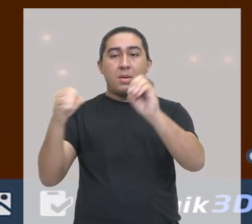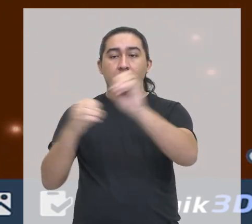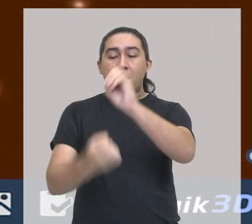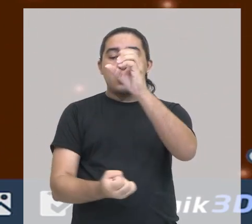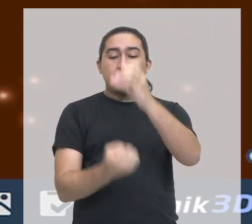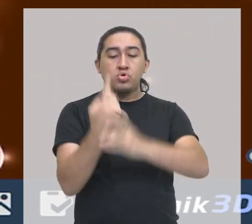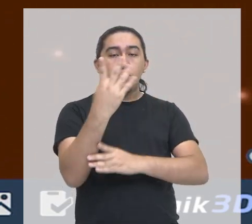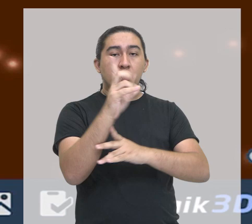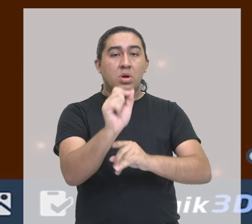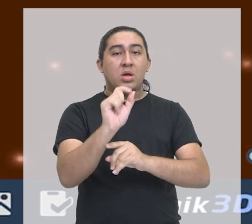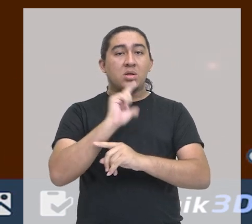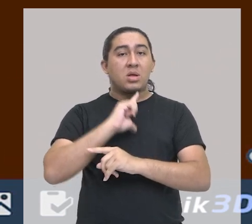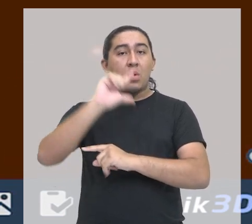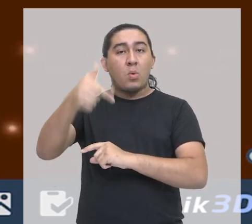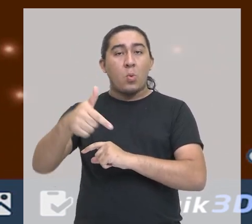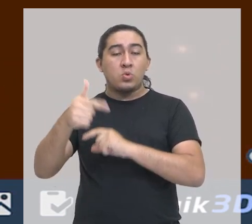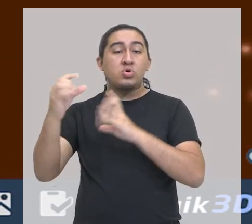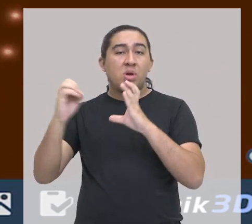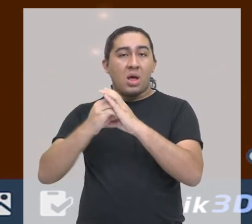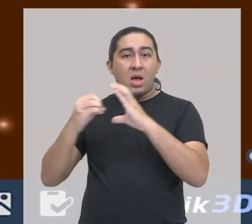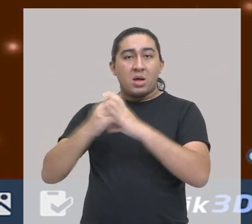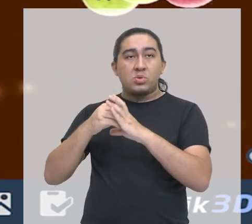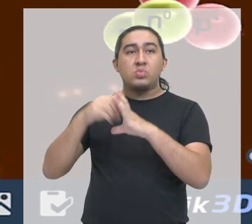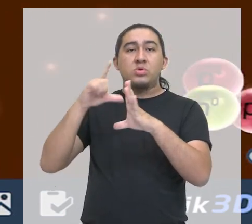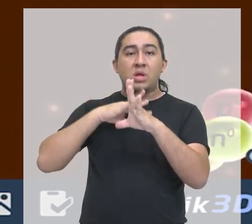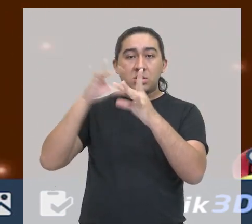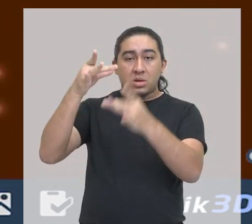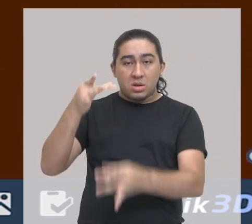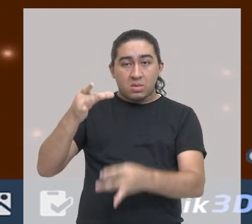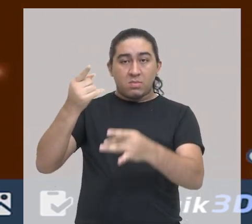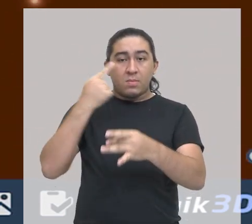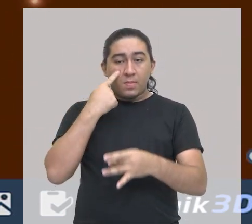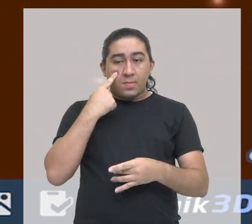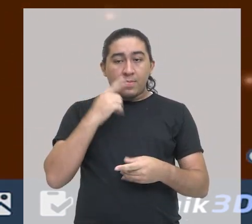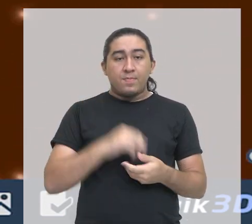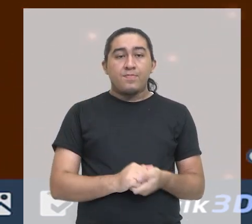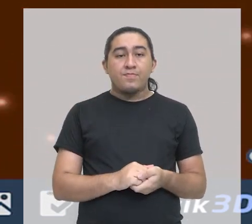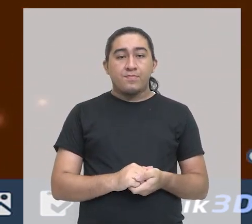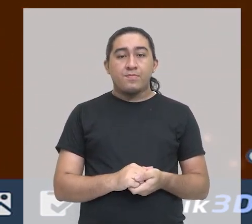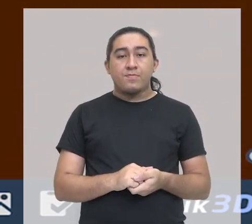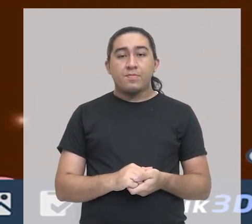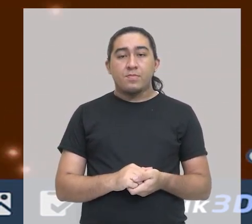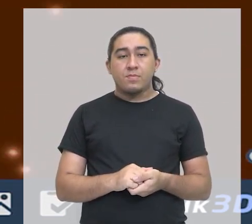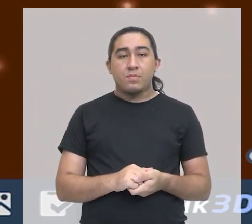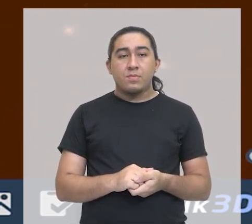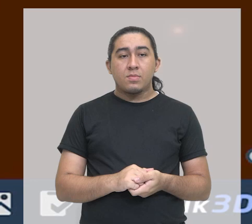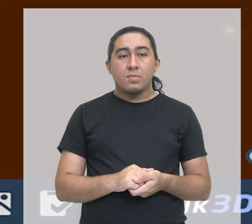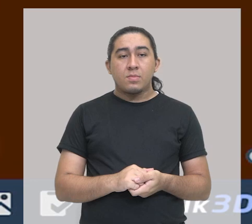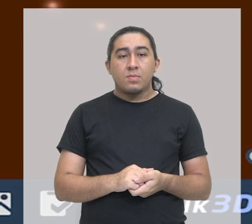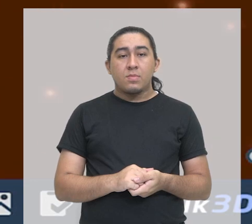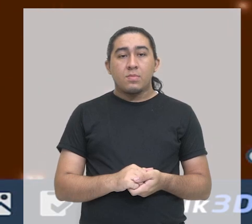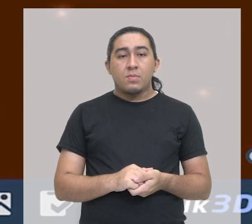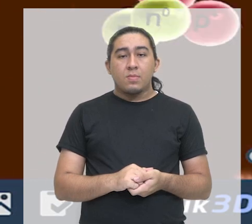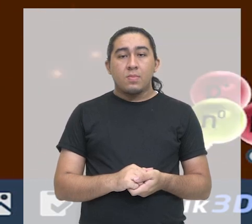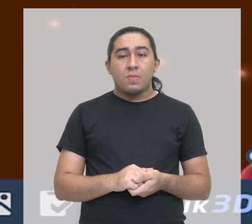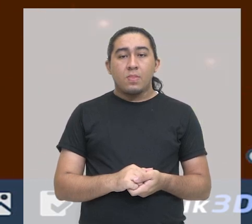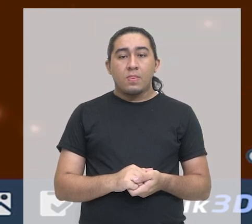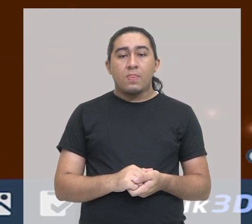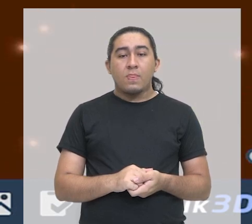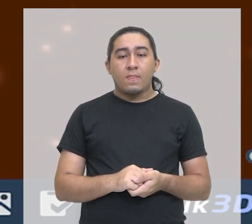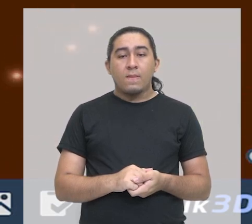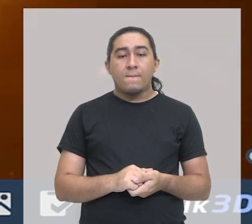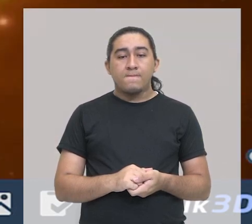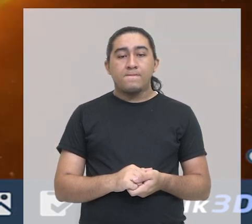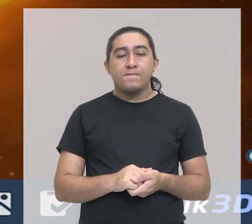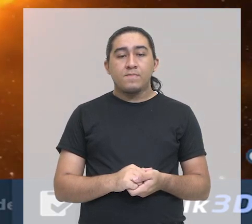originando núcleos de átomos mais complexos, nesse caso aqui especificamente, os átomos de